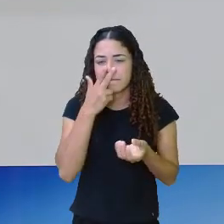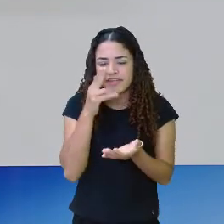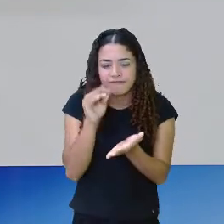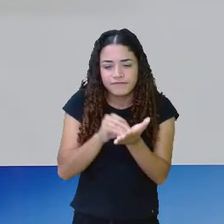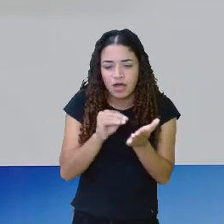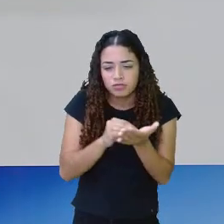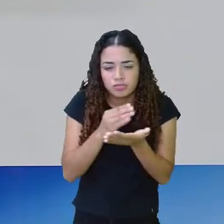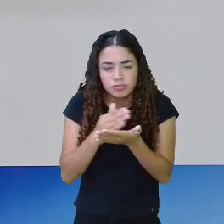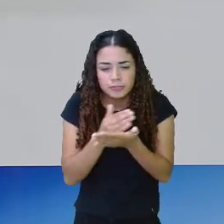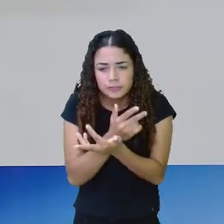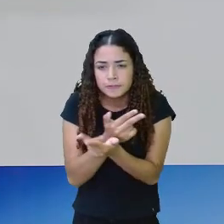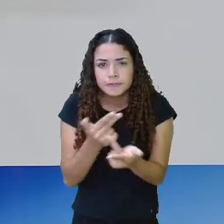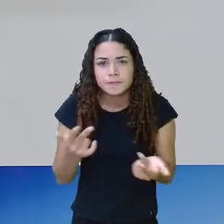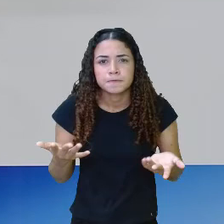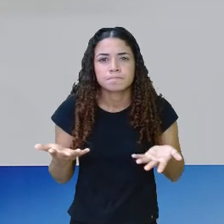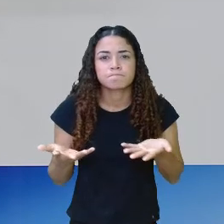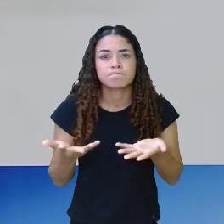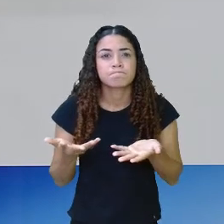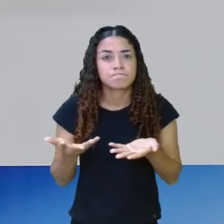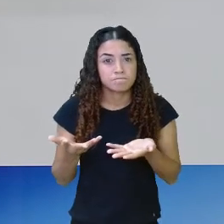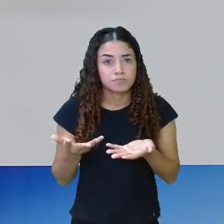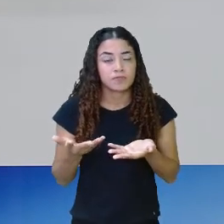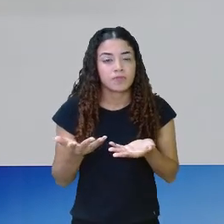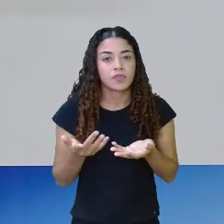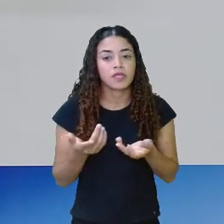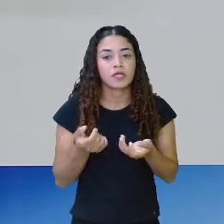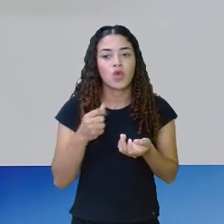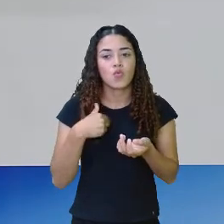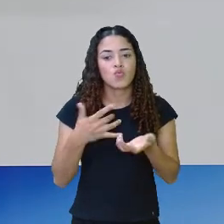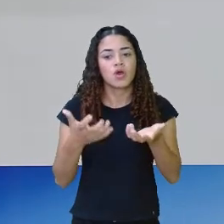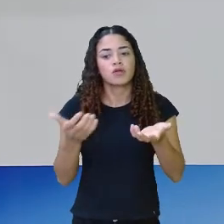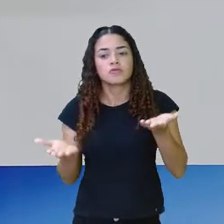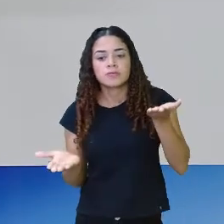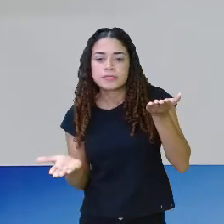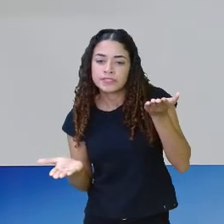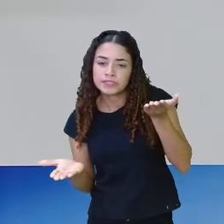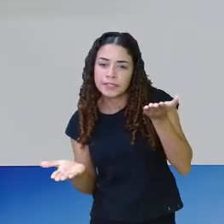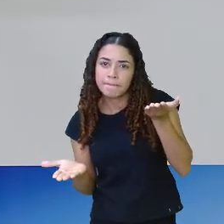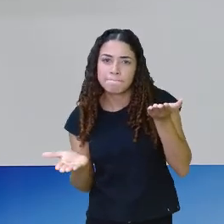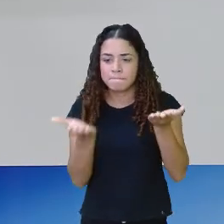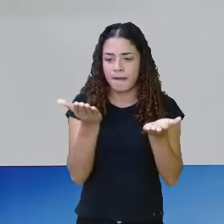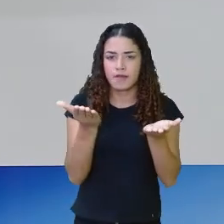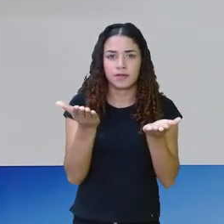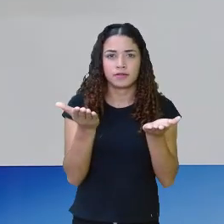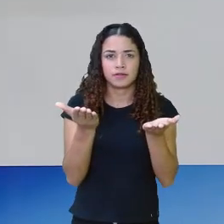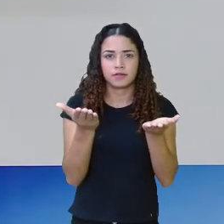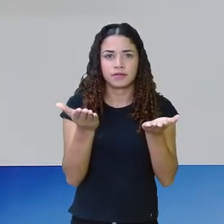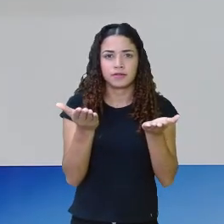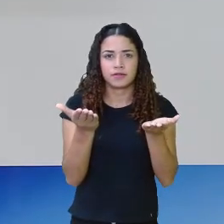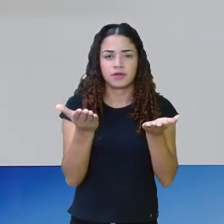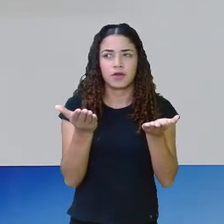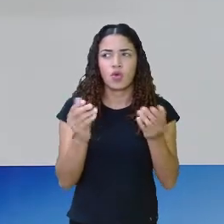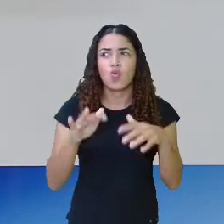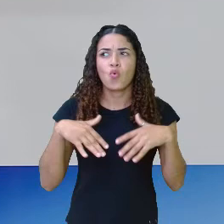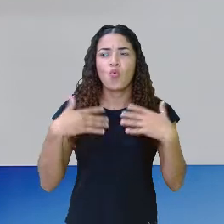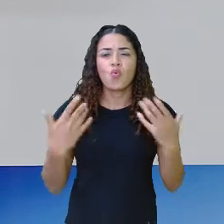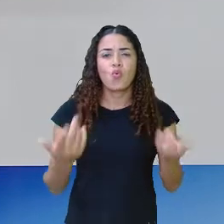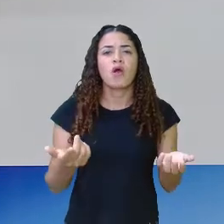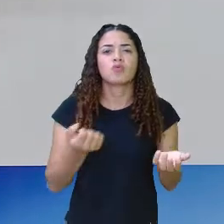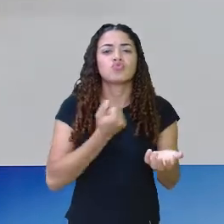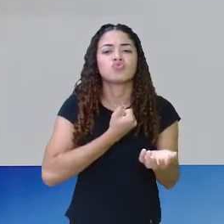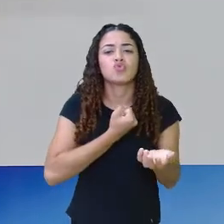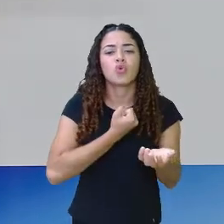alguma coisa aí. Para eu conseguir manter a minha balança equilibrada, qual é o peso